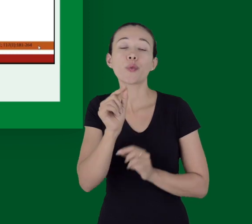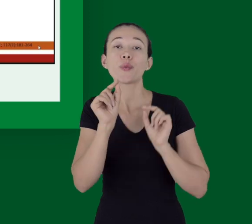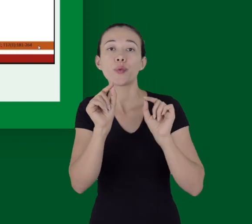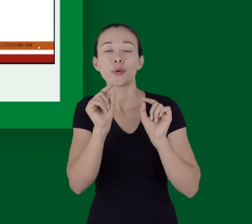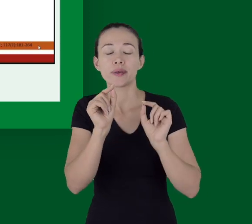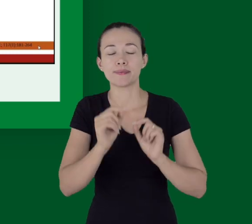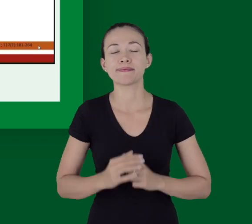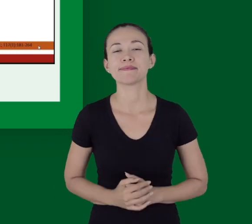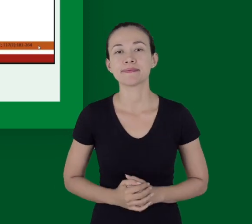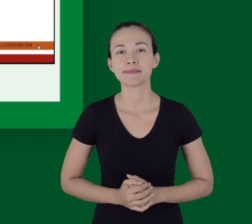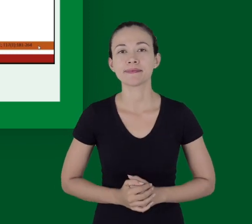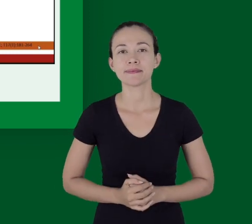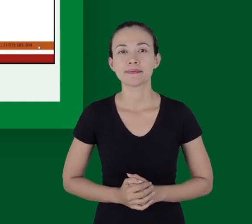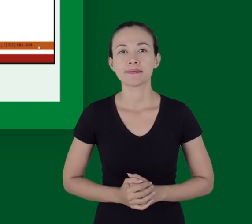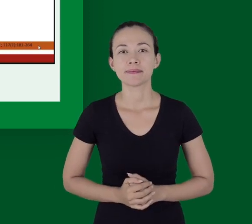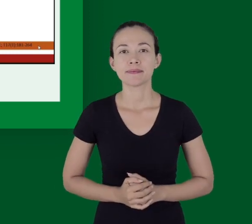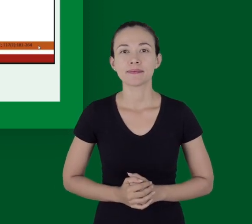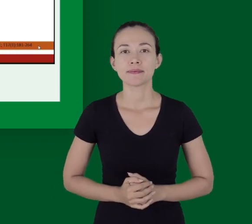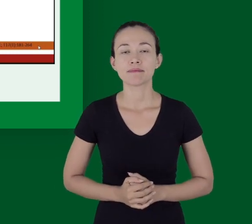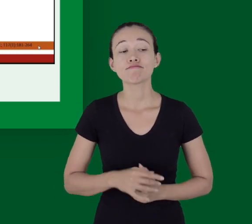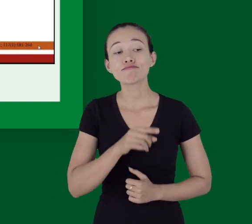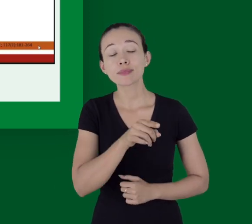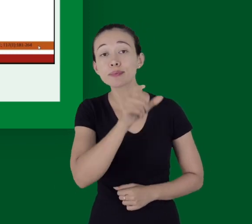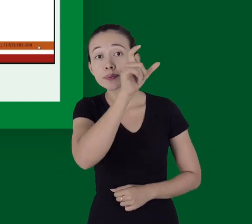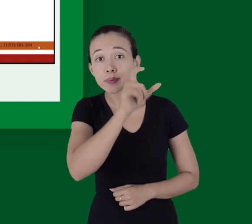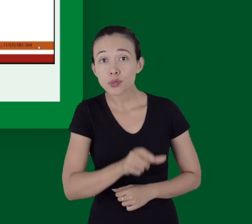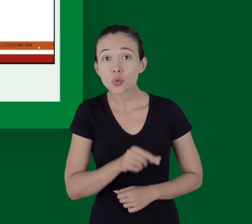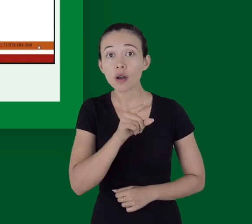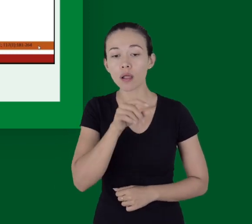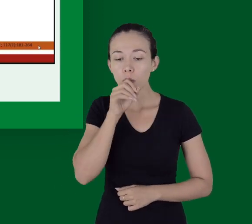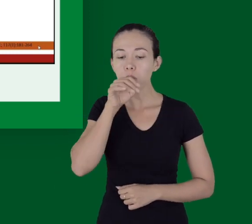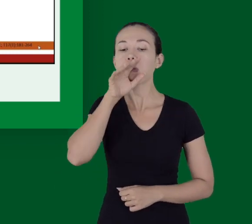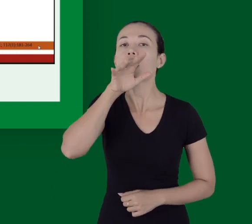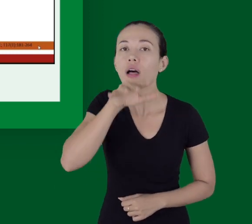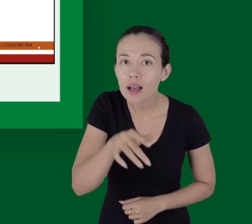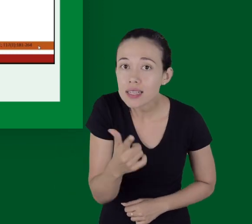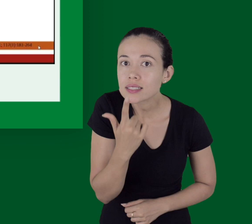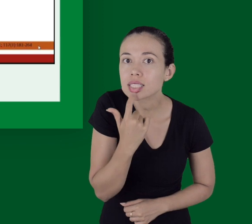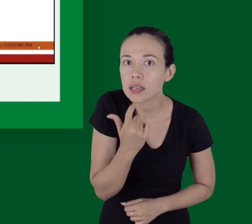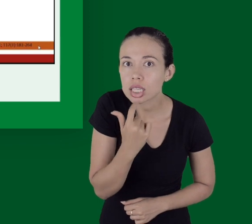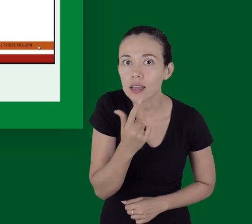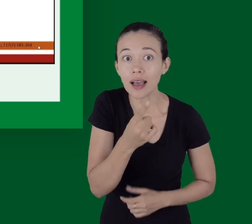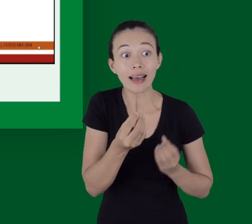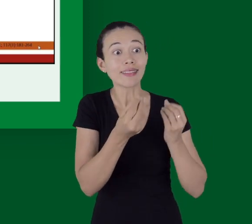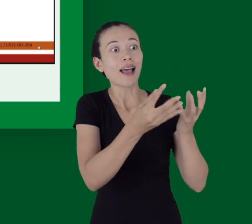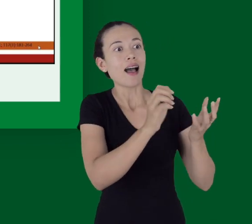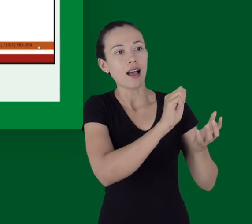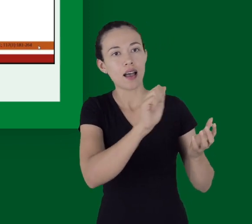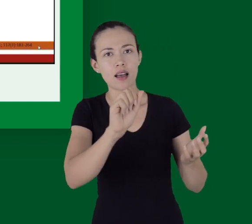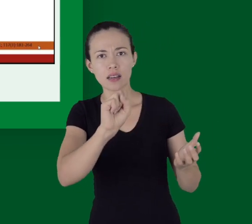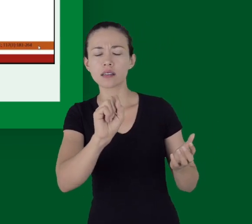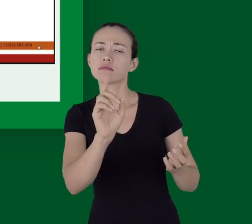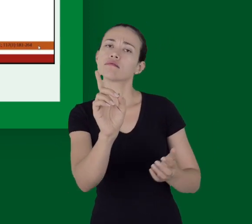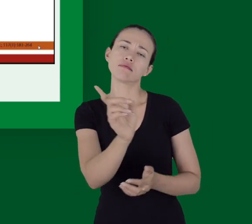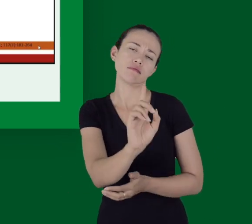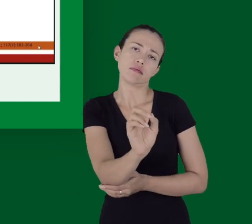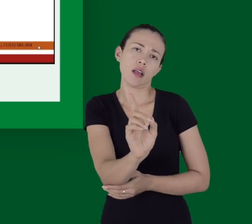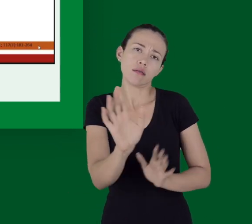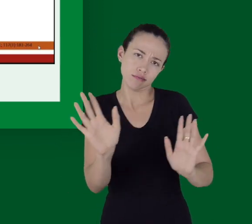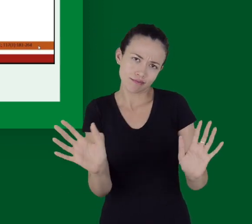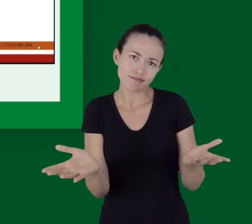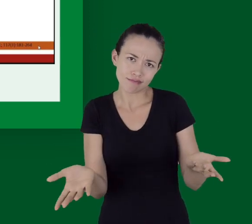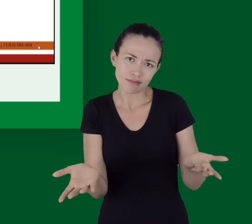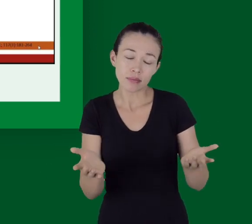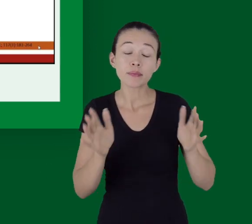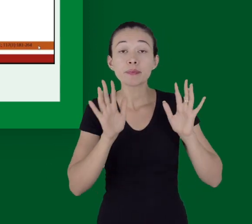óbvias, que seria sangramento digestivo ativo, o paciente está vomitando sangue, você não vai dar o AS para ele, tá? Mas se o